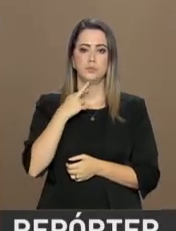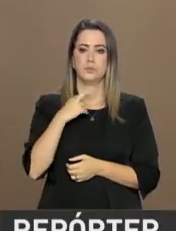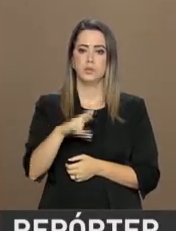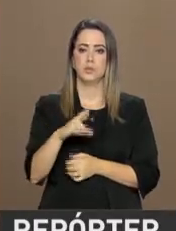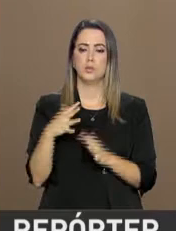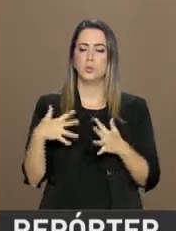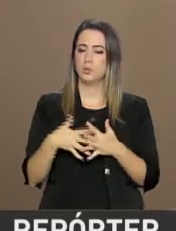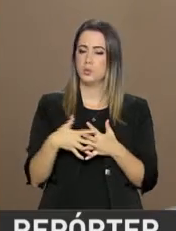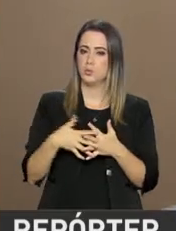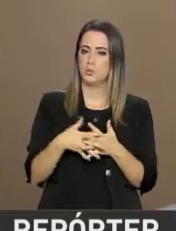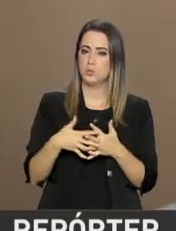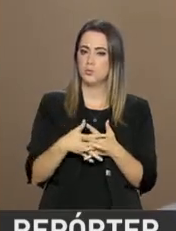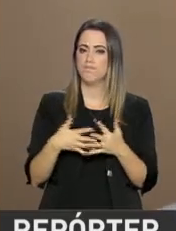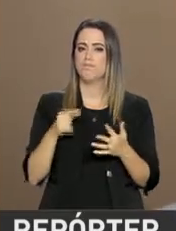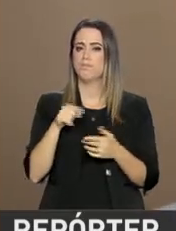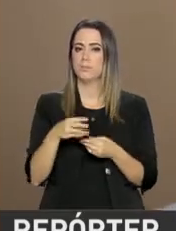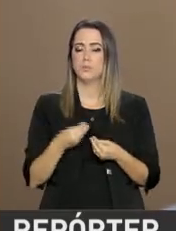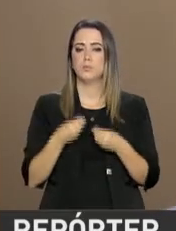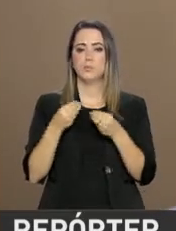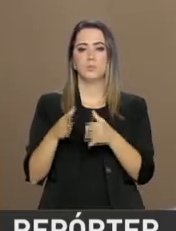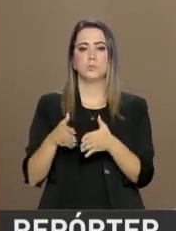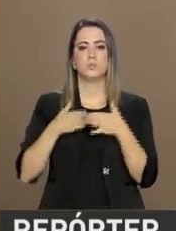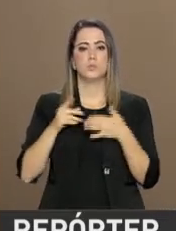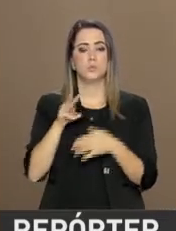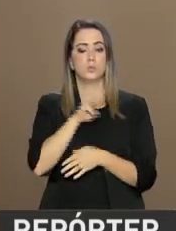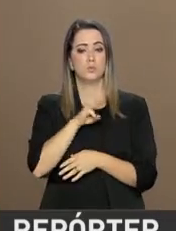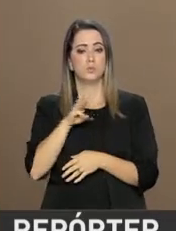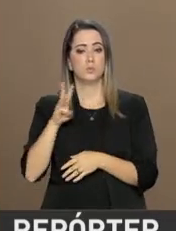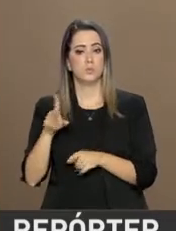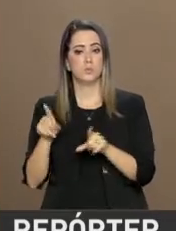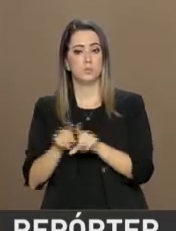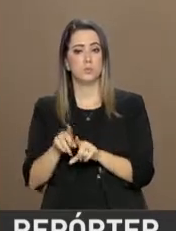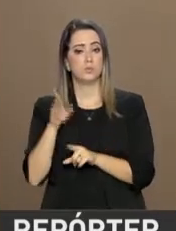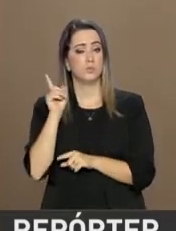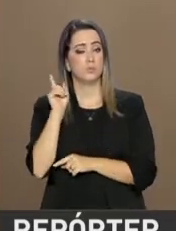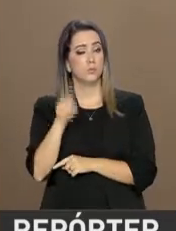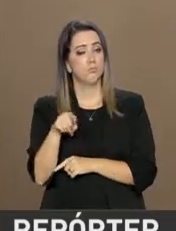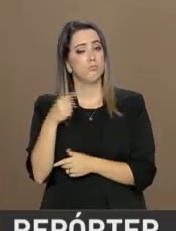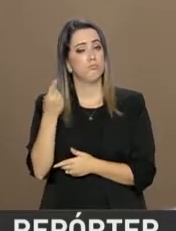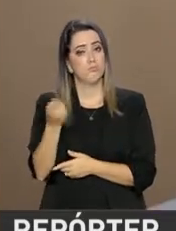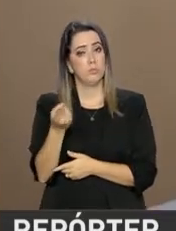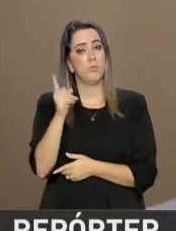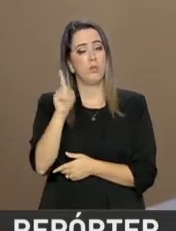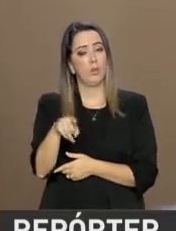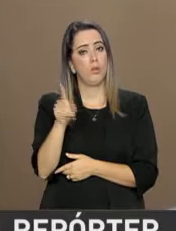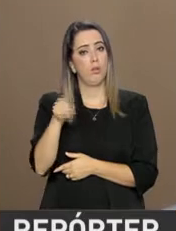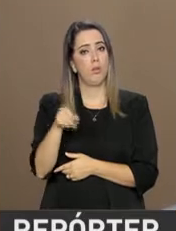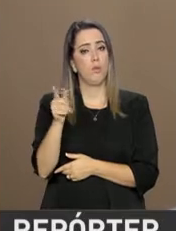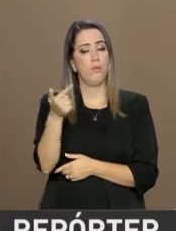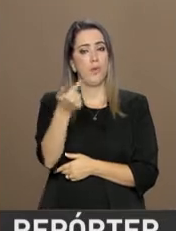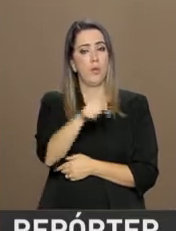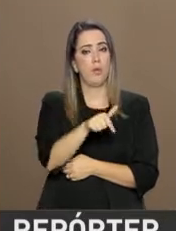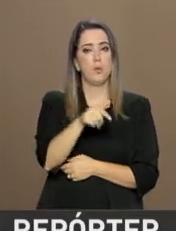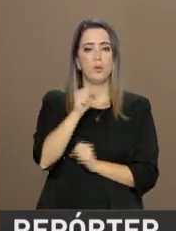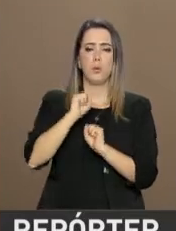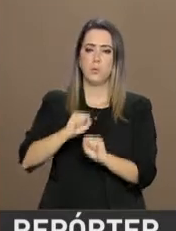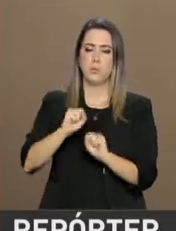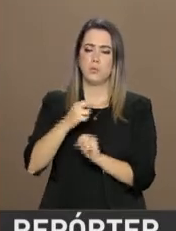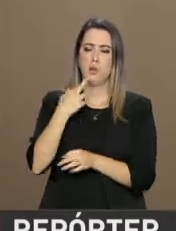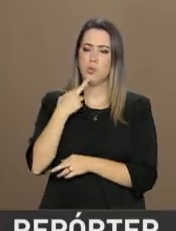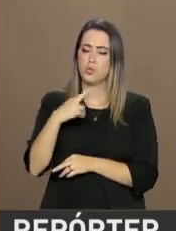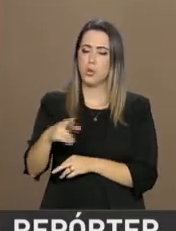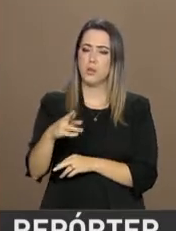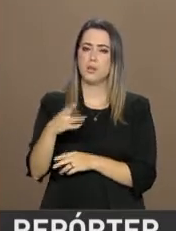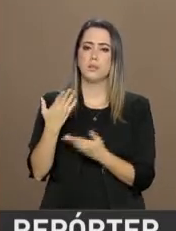conflito é quando das demandas trazidas à plataforma consumidor fotocópia do dr ela é uma outra forma de solução